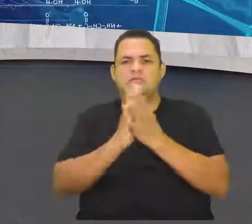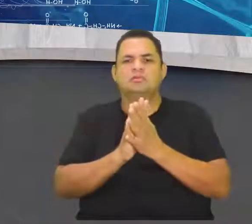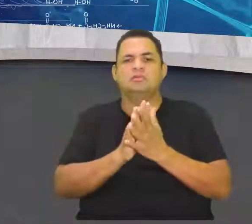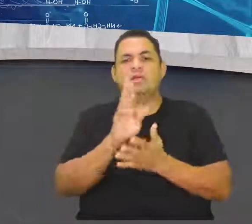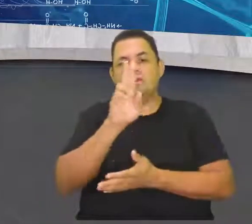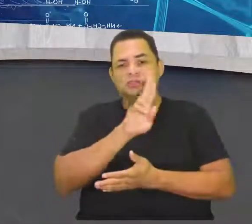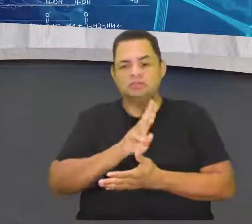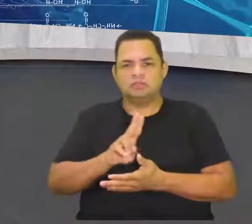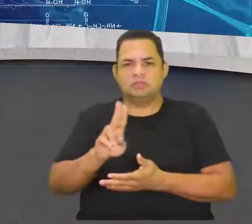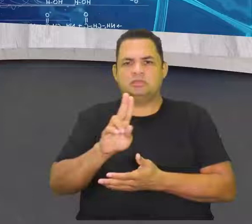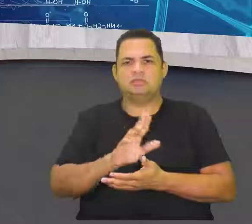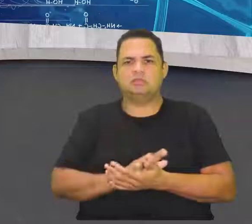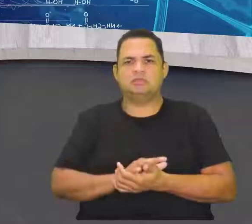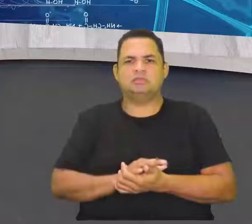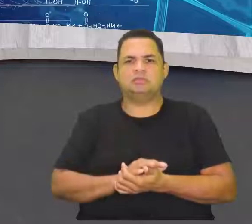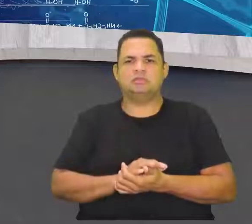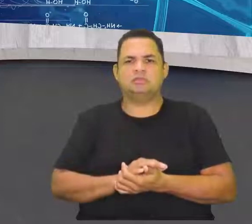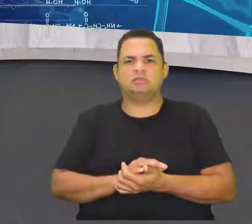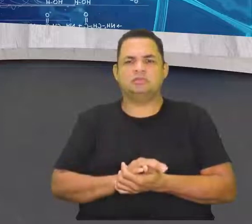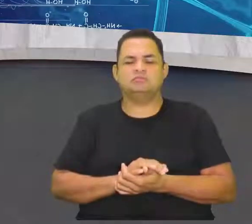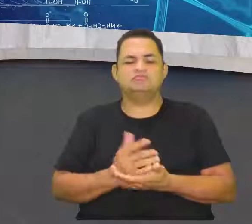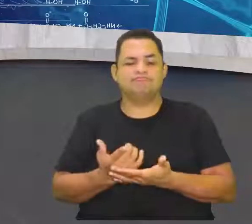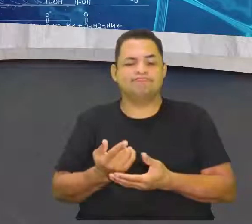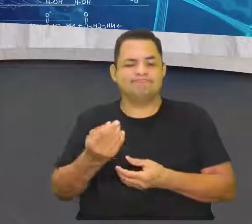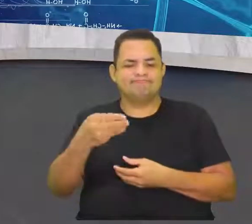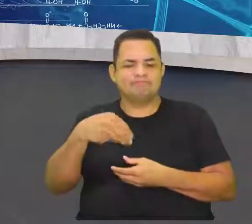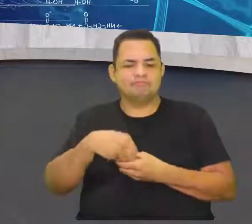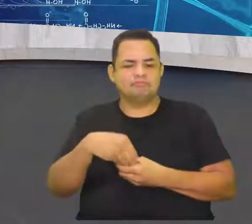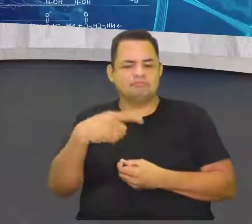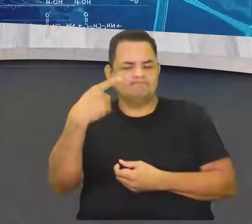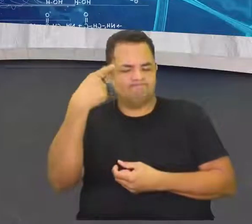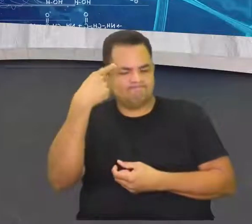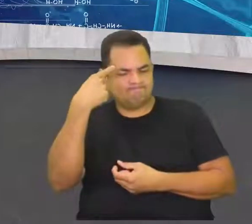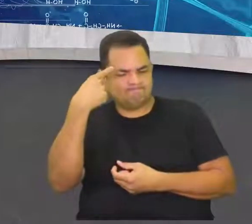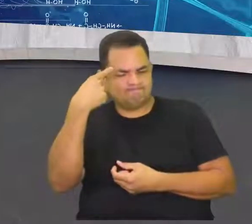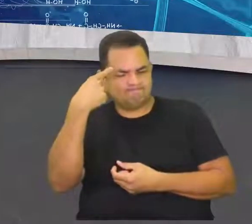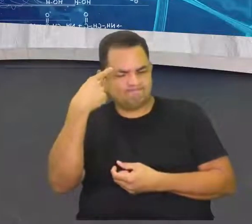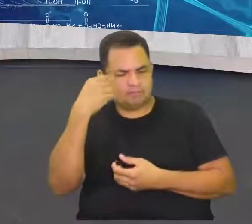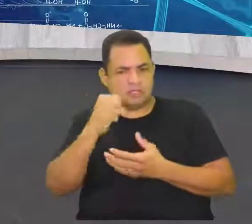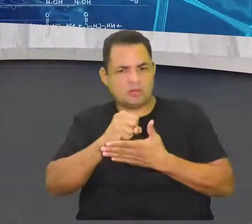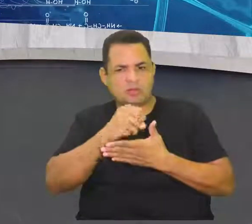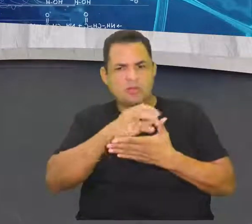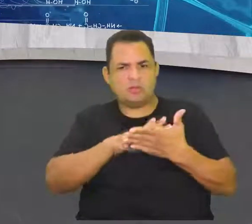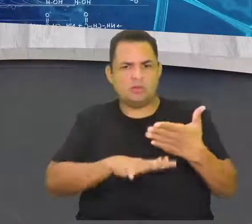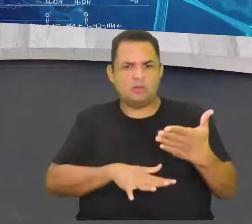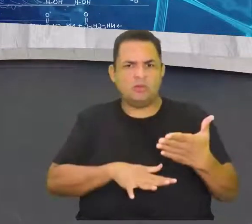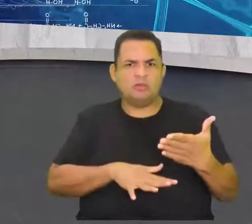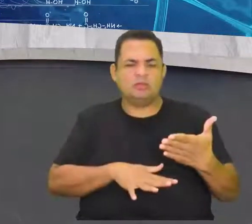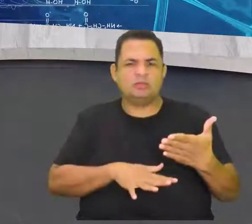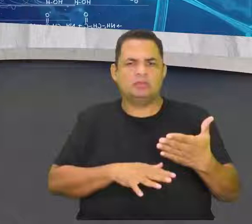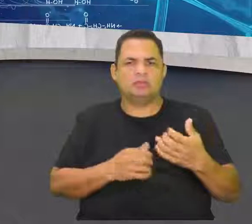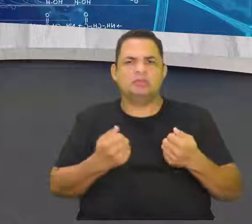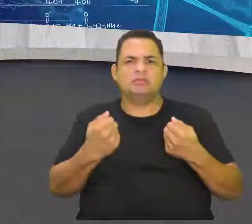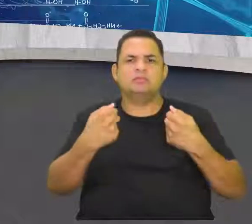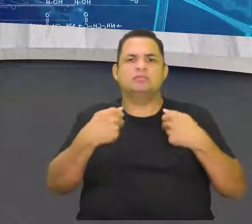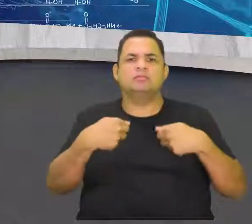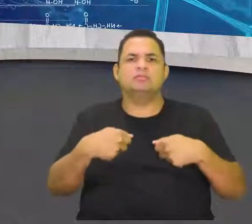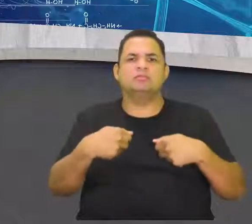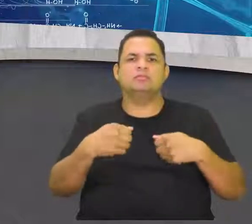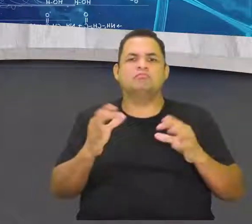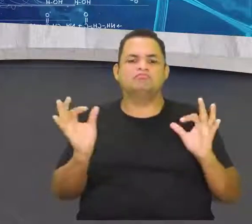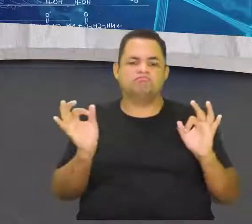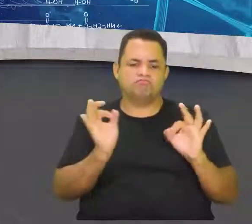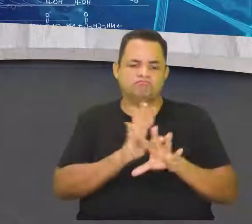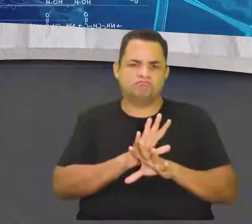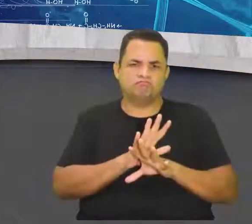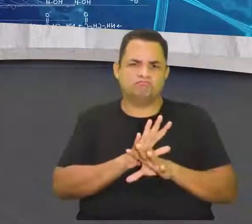uso. Dentro desse pensamento, qual das alternativas pode ser uma